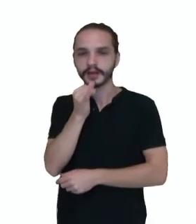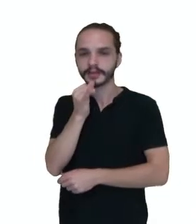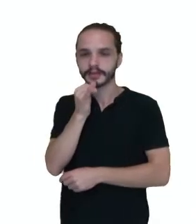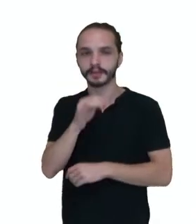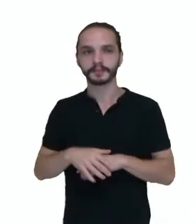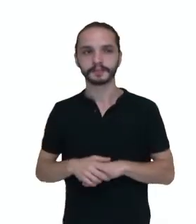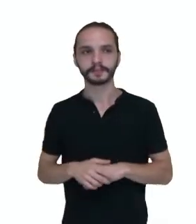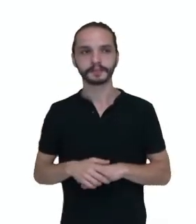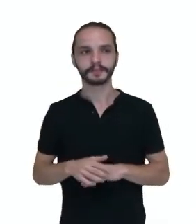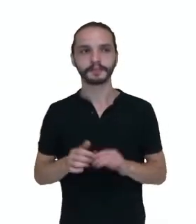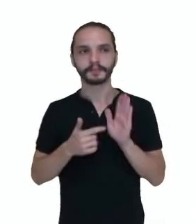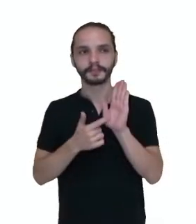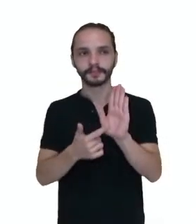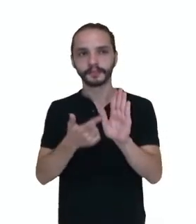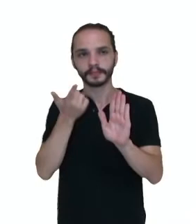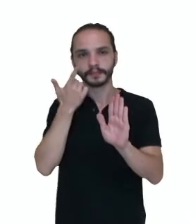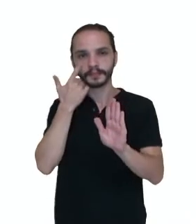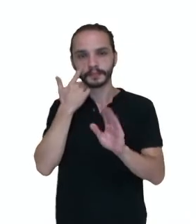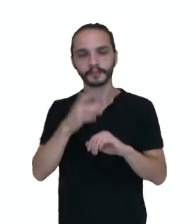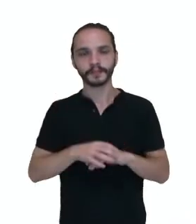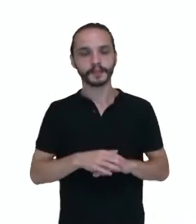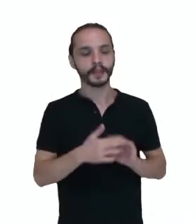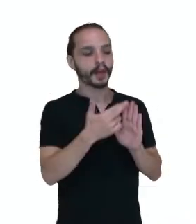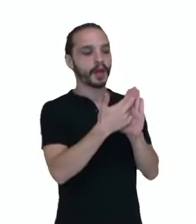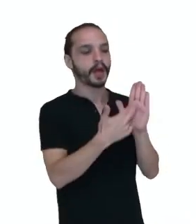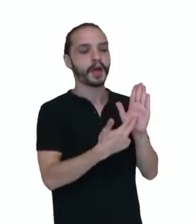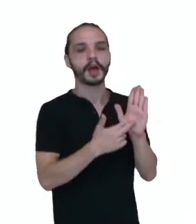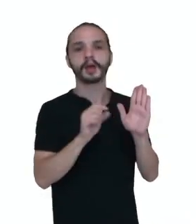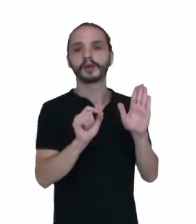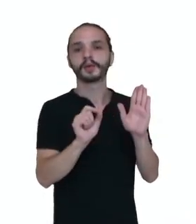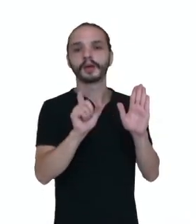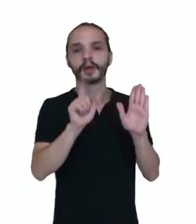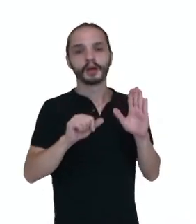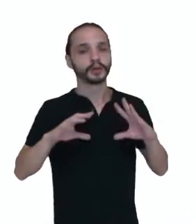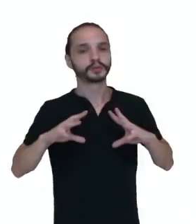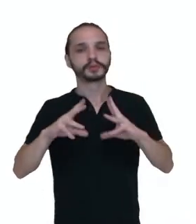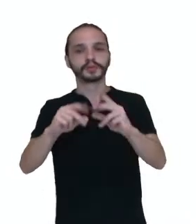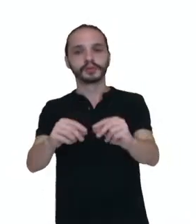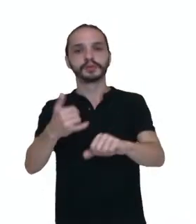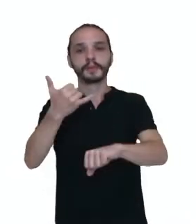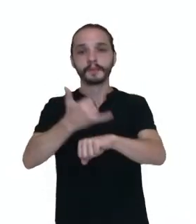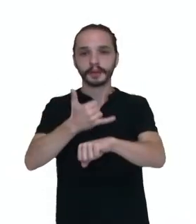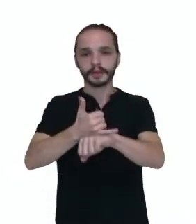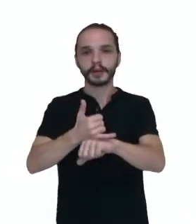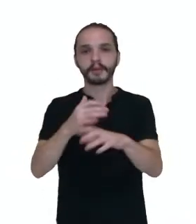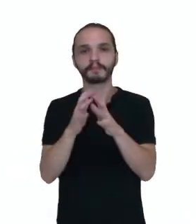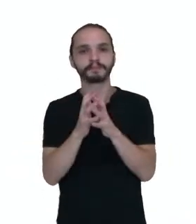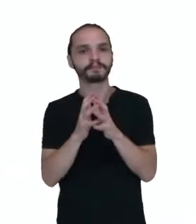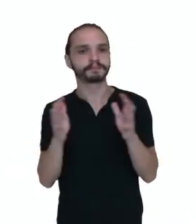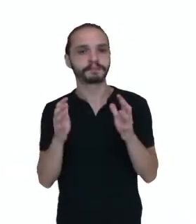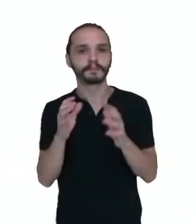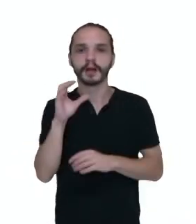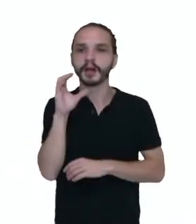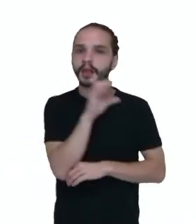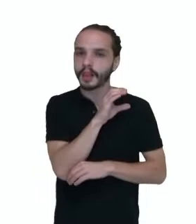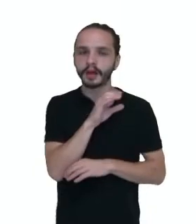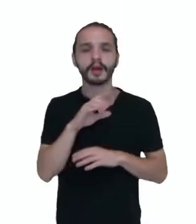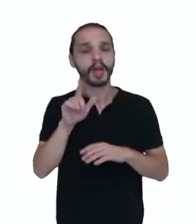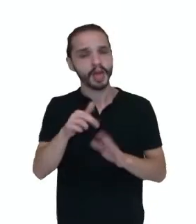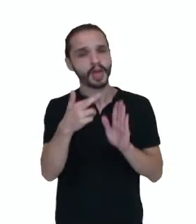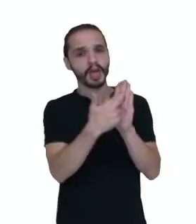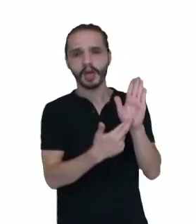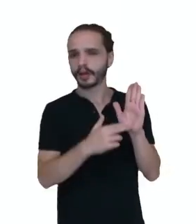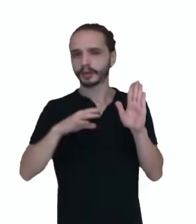trago aqui para vocês, olha só, qual é a regra? Todo metal é dilatado pelo calor. Isso é uma regra, todo metal